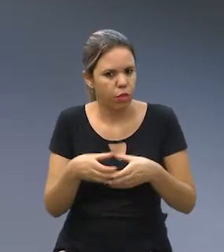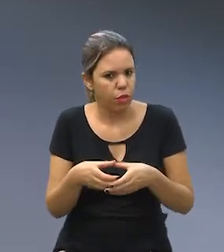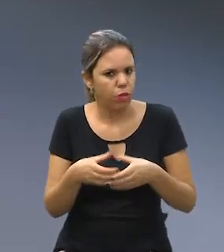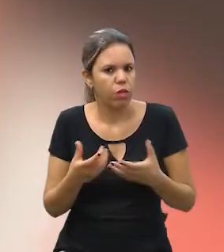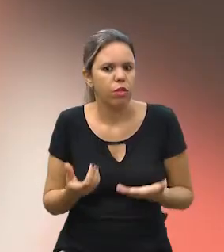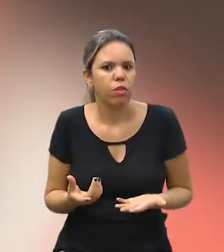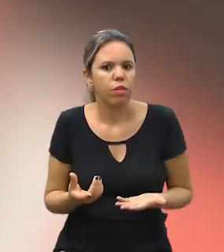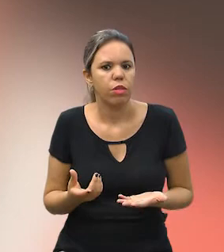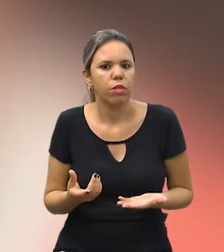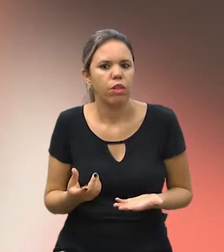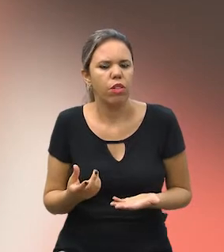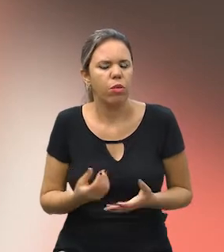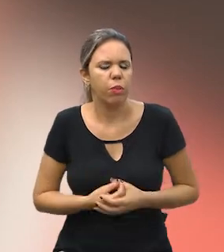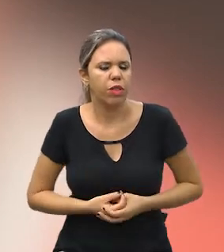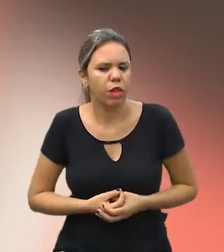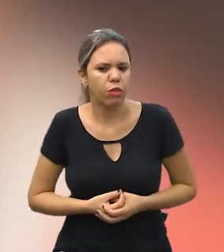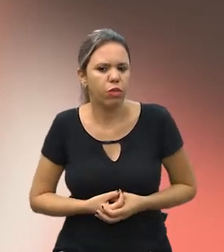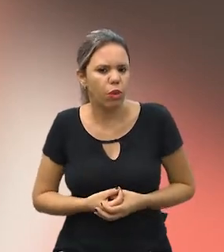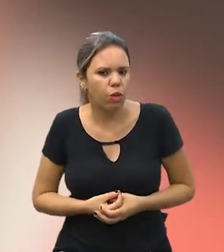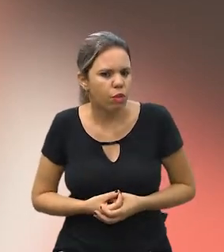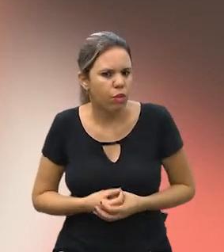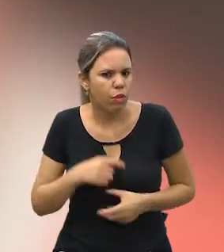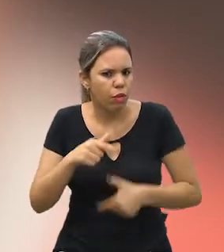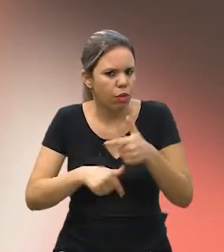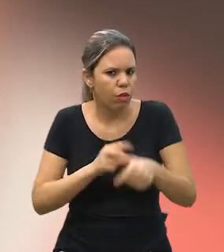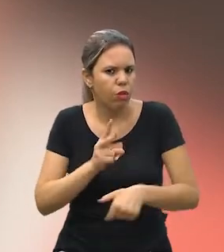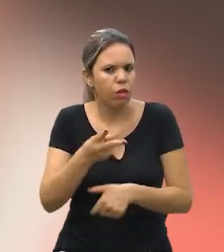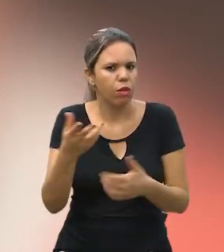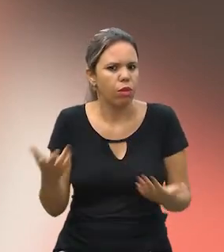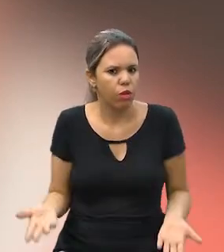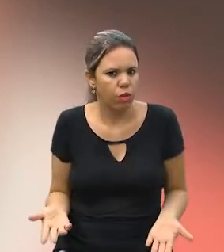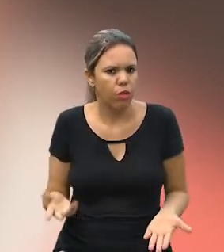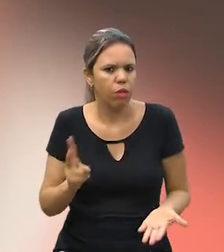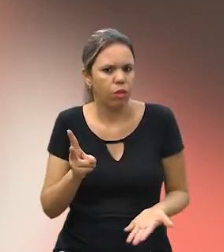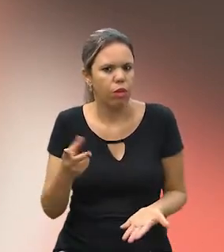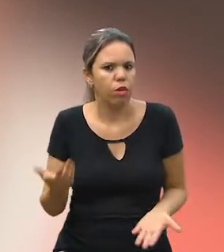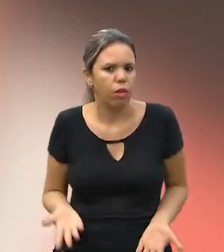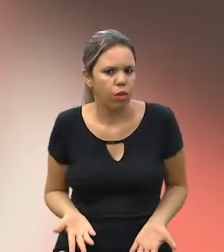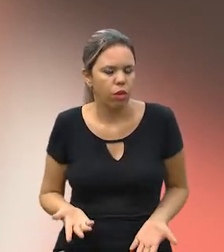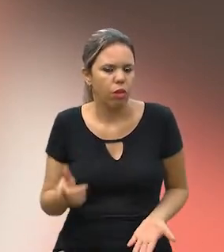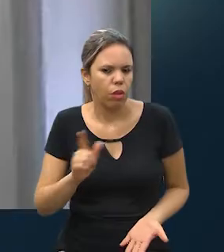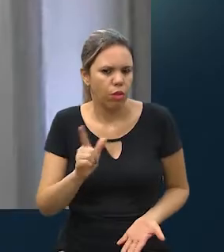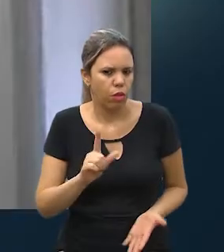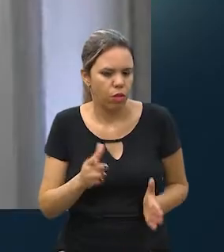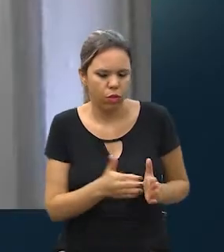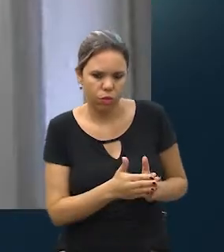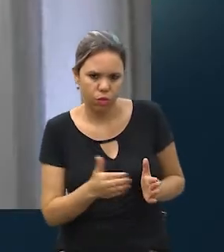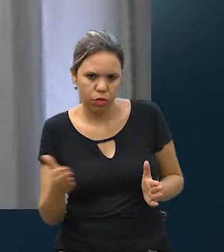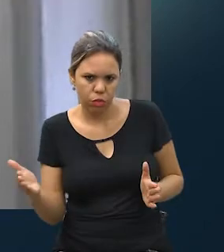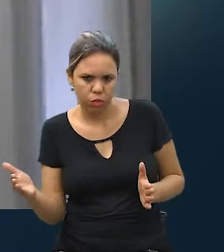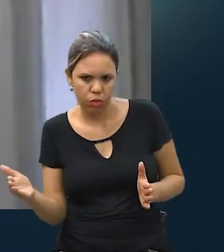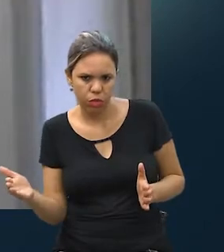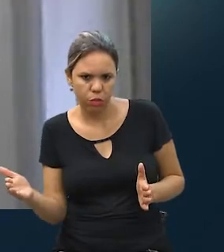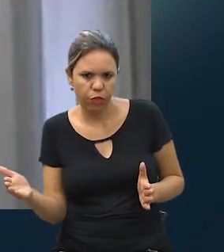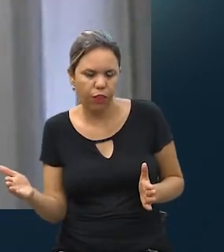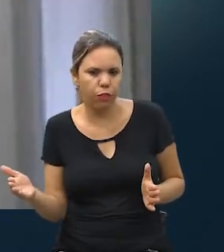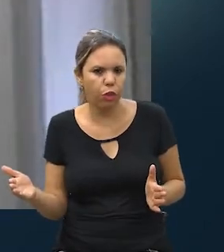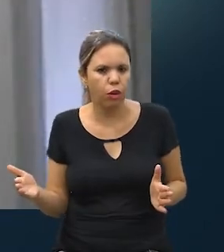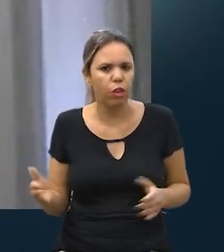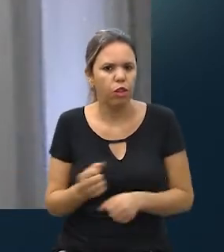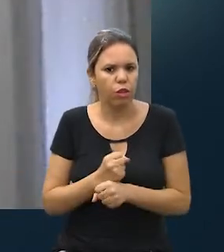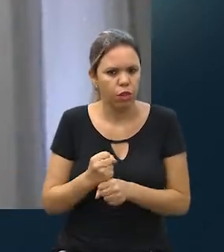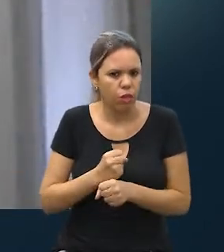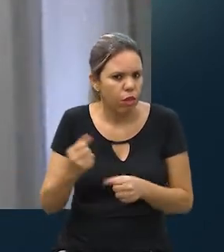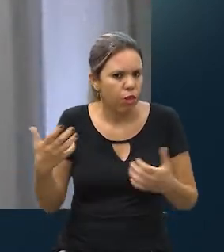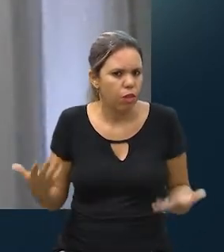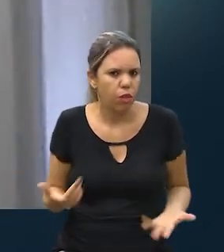Olímpicos 2016. Então, eu sempre trabalhei com isso, tá? E, lógico que durante todos esses anos